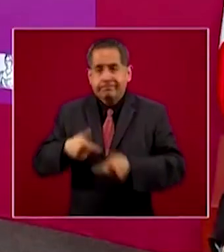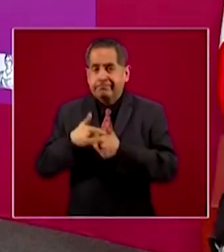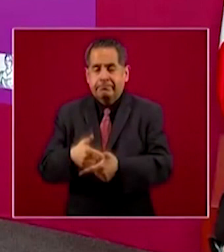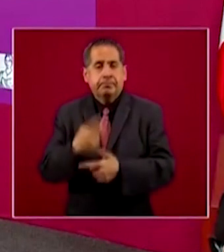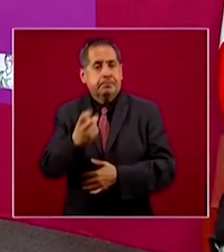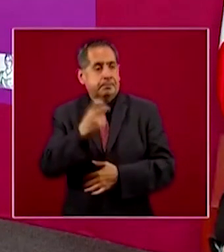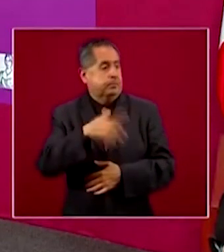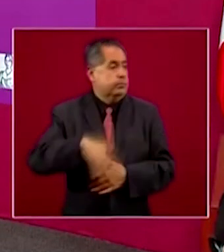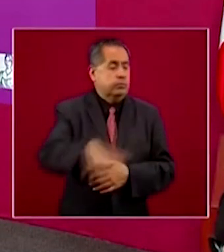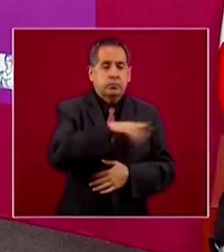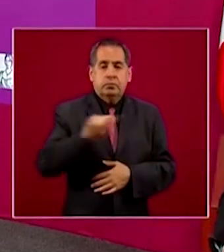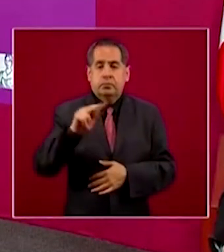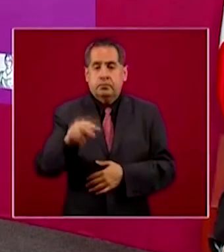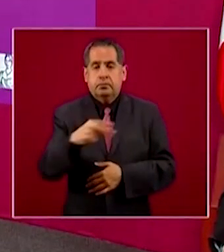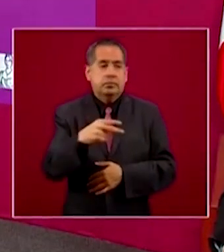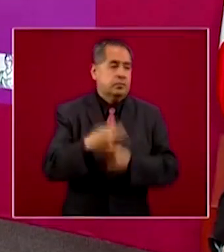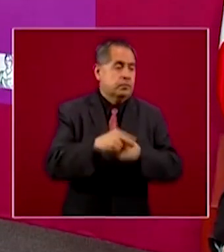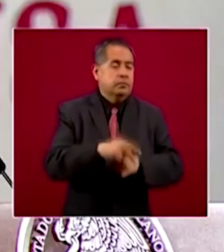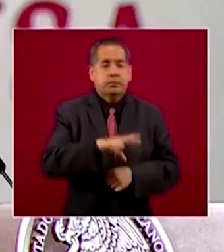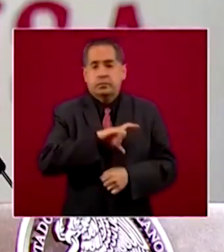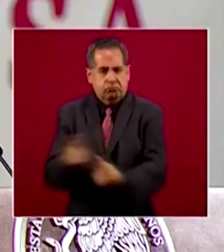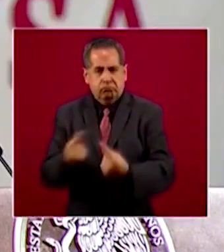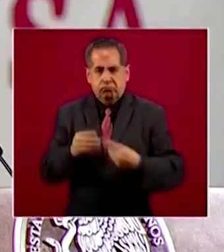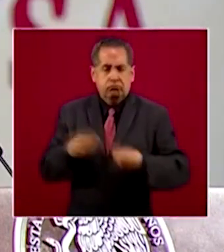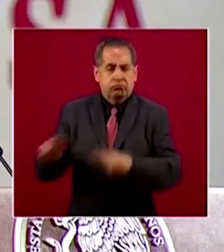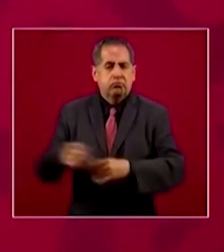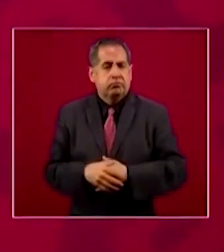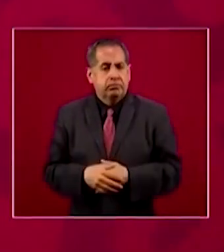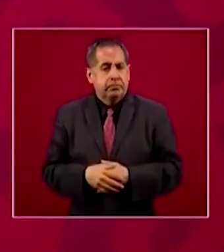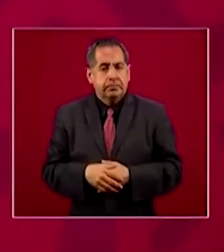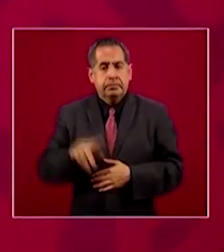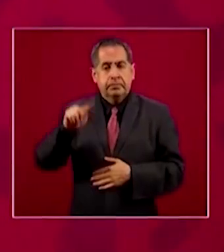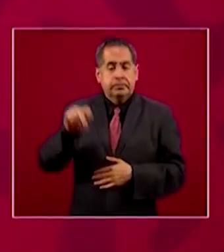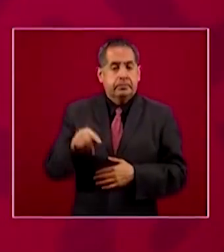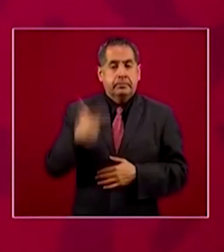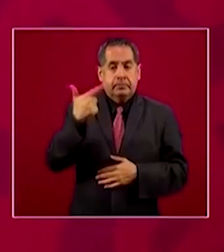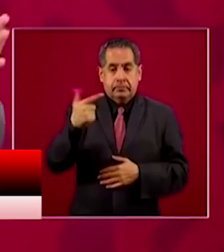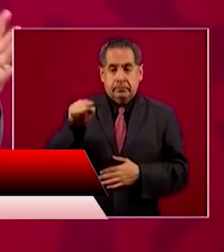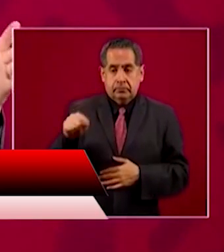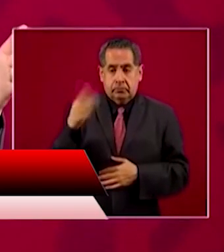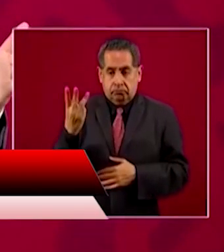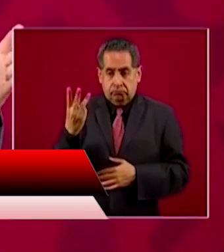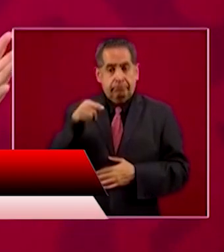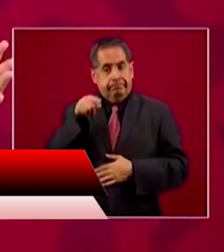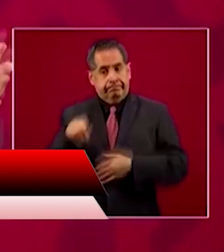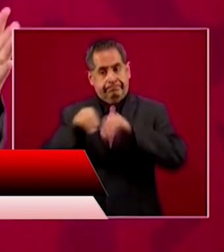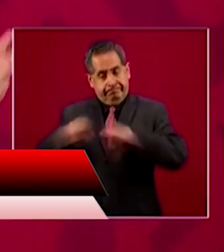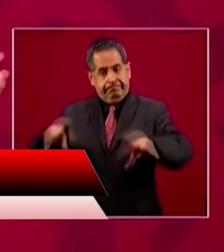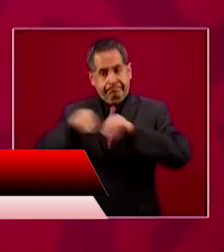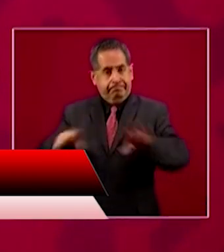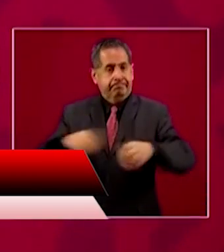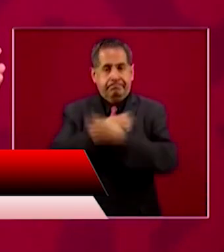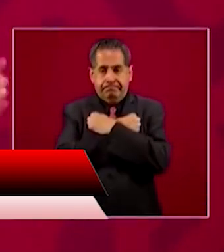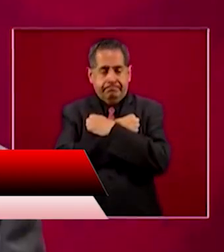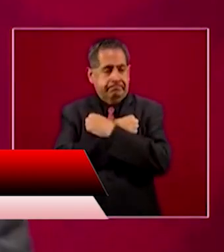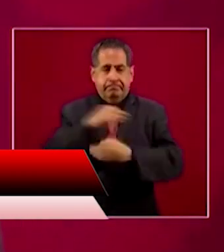privada. Irané ma que importante. En México es tan importante. A través de nuestro canal 7. De Rusia mne canal hitu punto tolu a